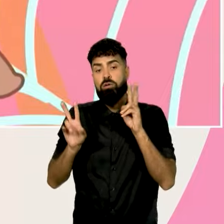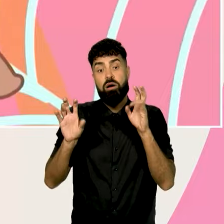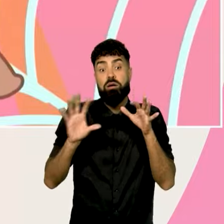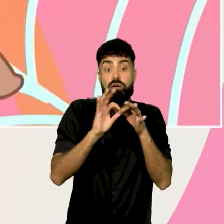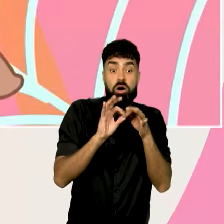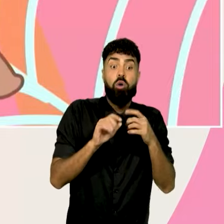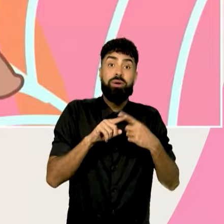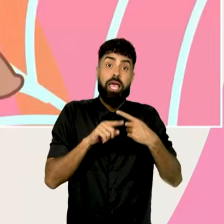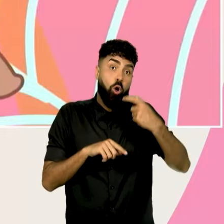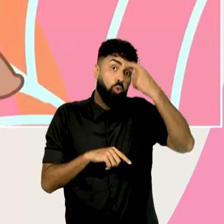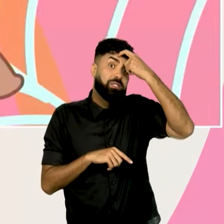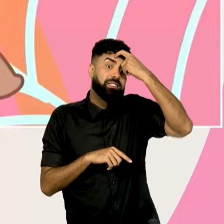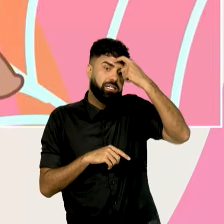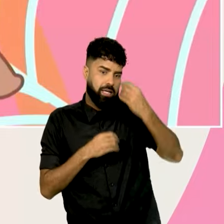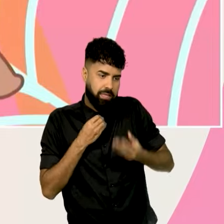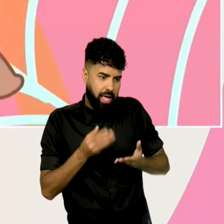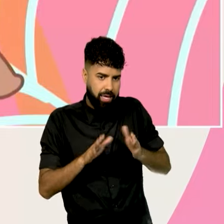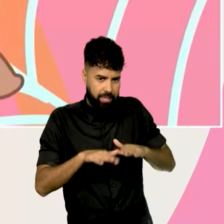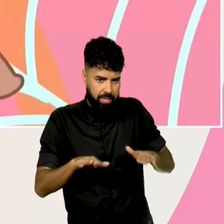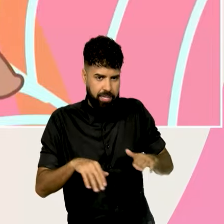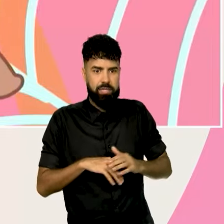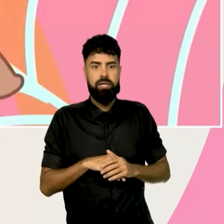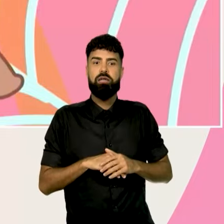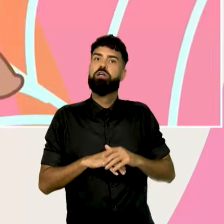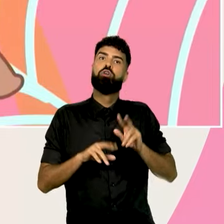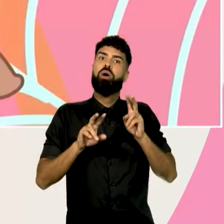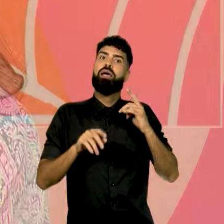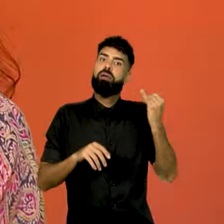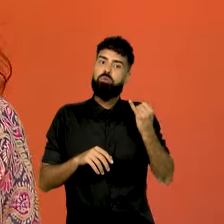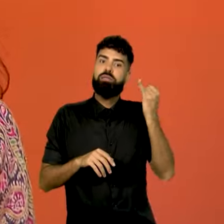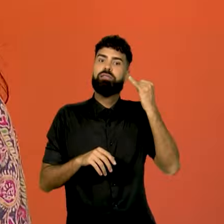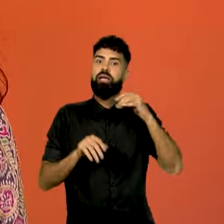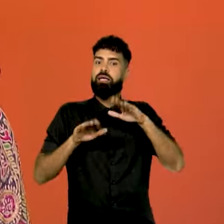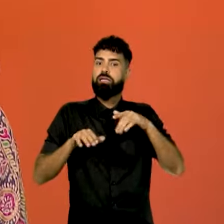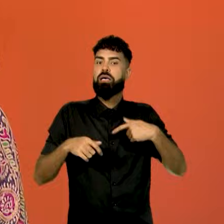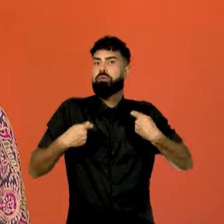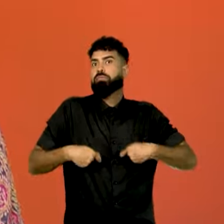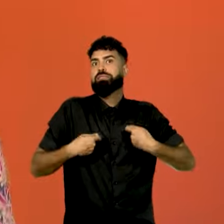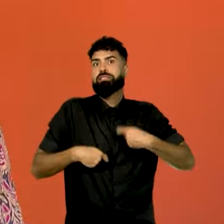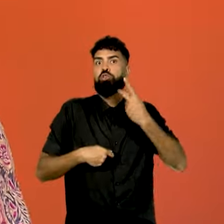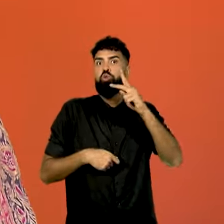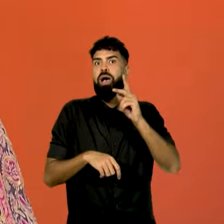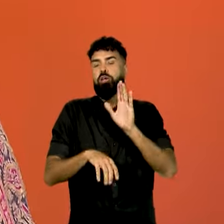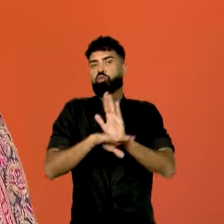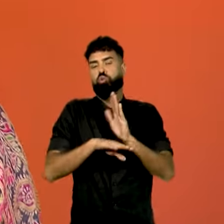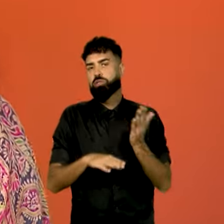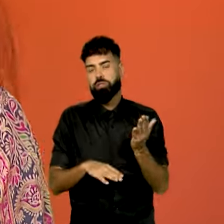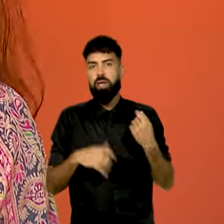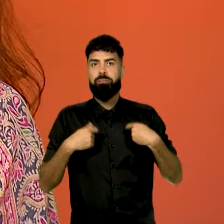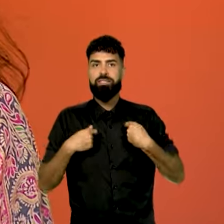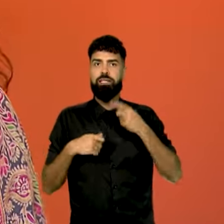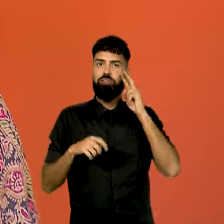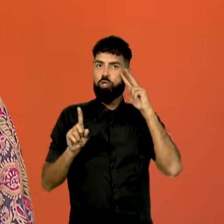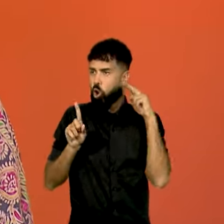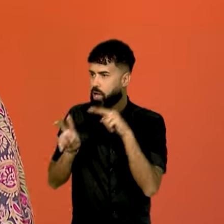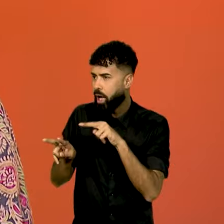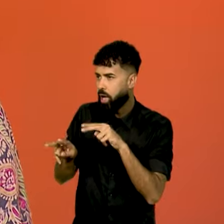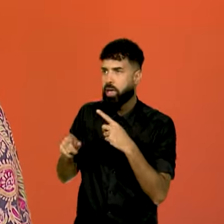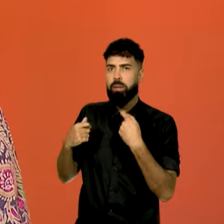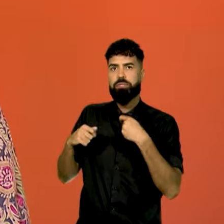a conscientização que você dá para as crianças. Sim, claro. Existem crianças que precisam da sua ajuda, que precisam de um olhar, que precisam